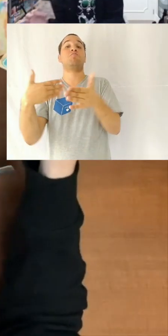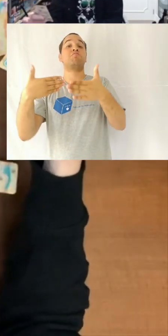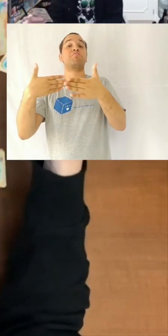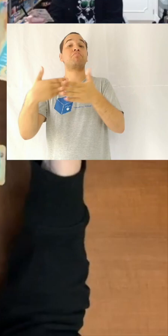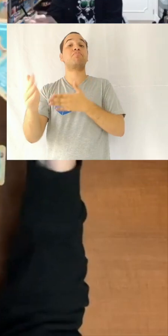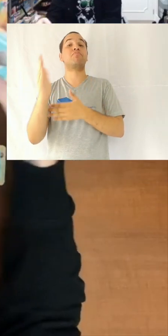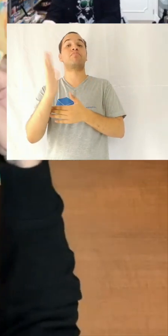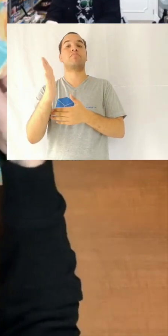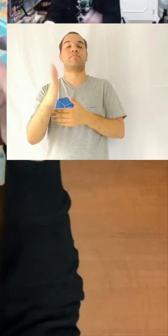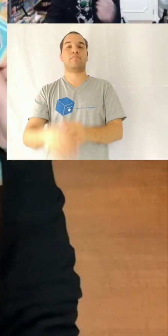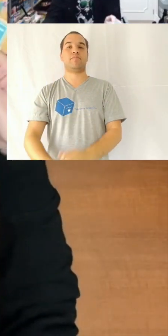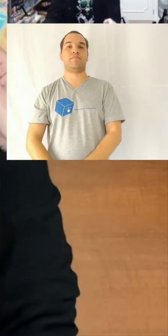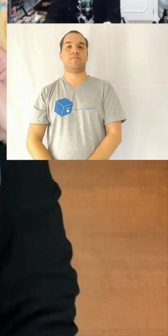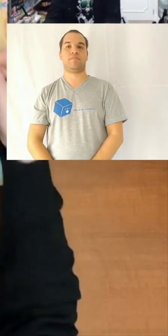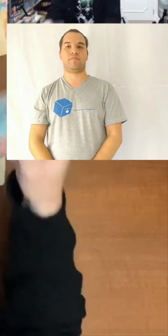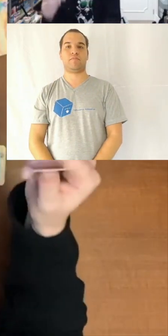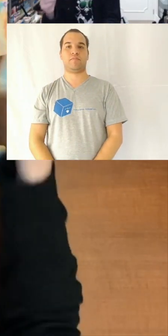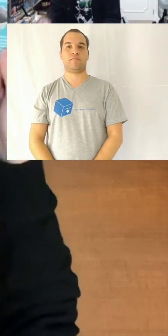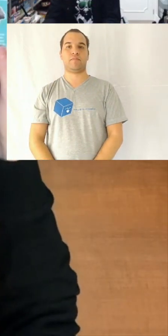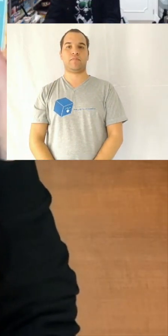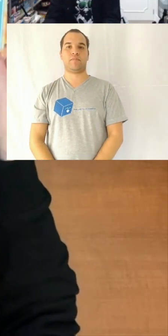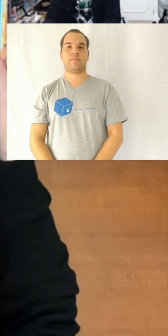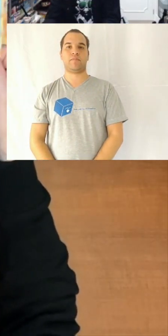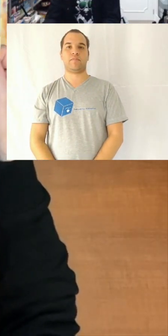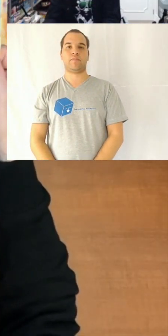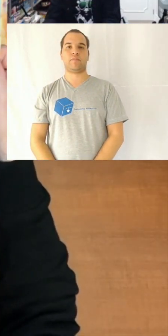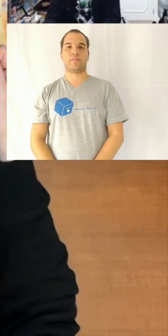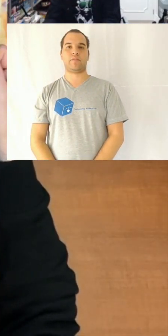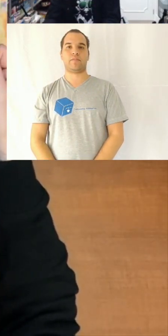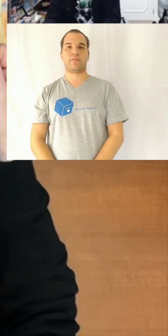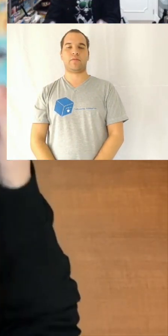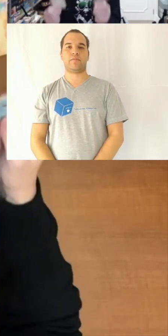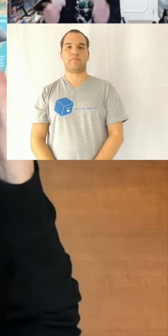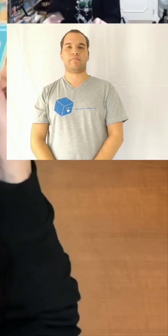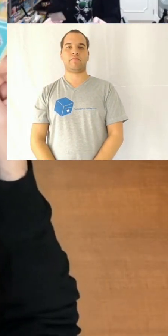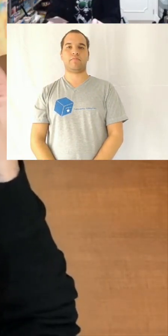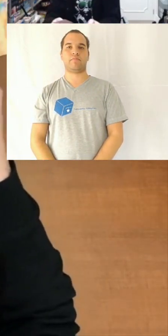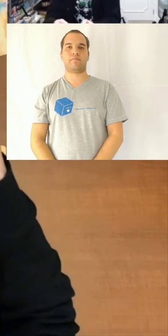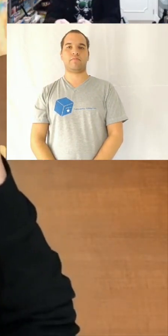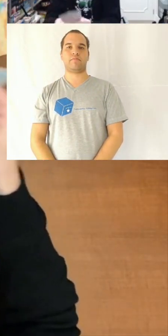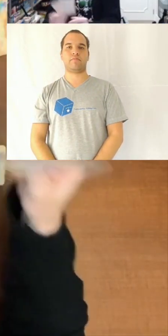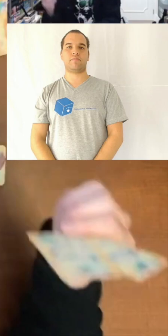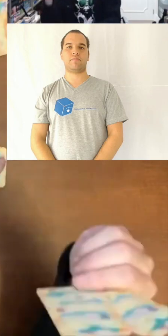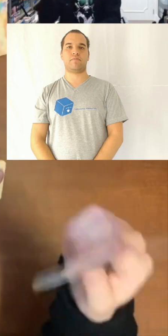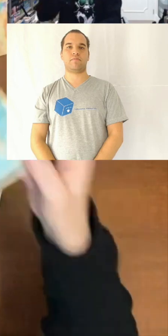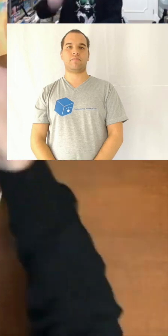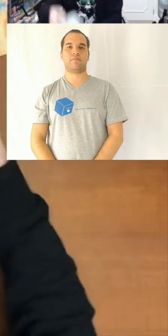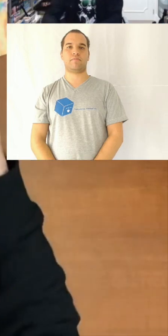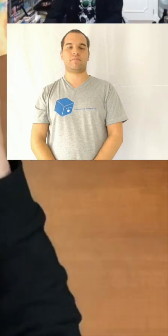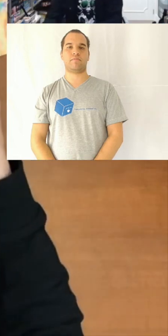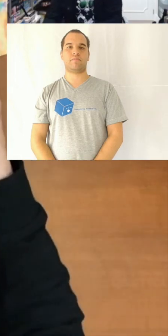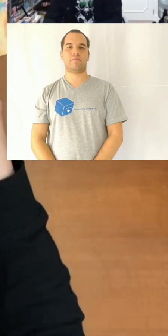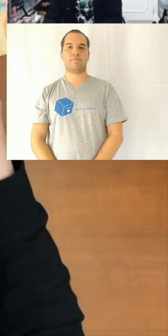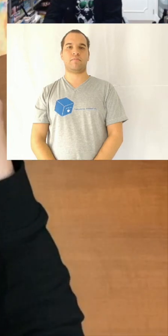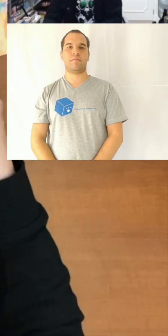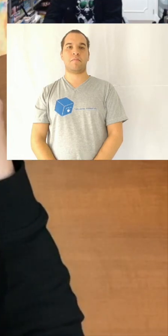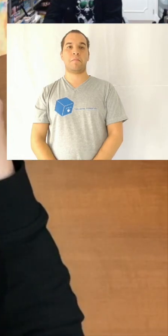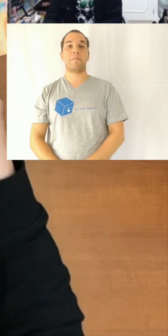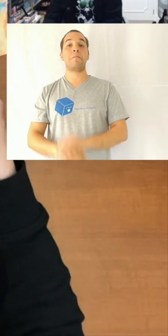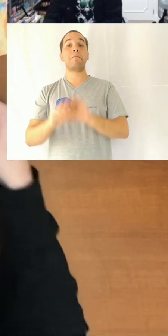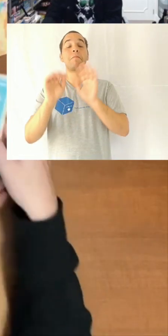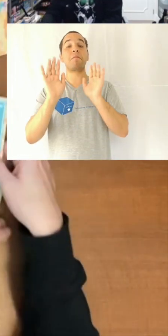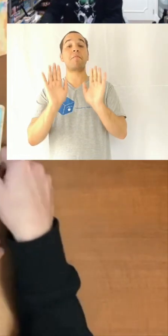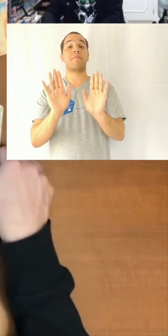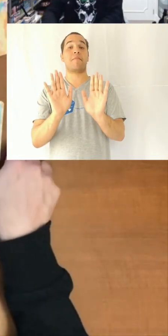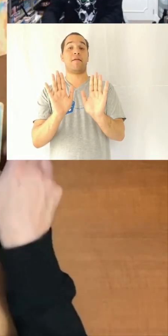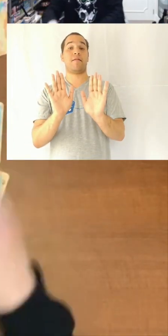qualquer momento eu tiver a chave e a tempestade de raios na minha mão, o que acontece é que eu vou mostrar para os jogadores que eu tinha